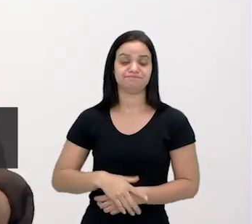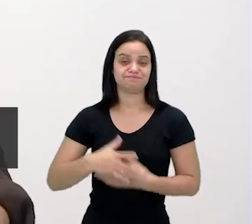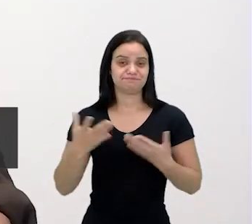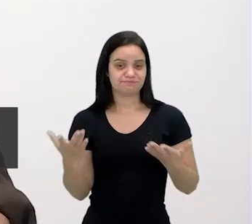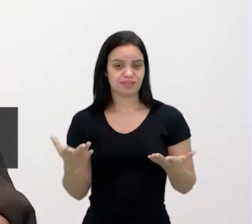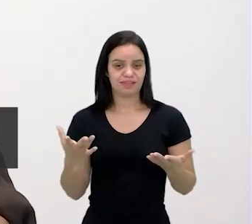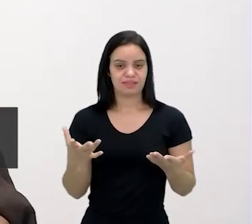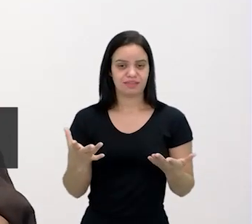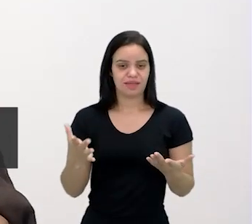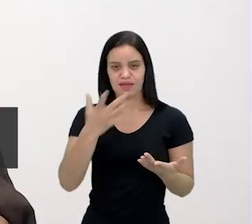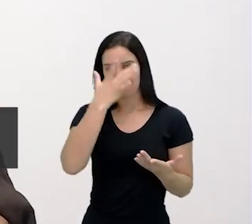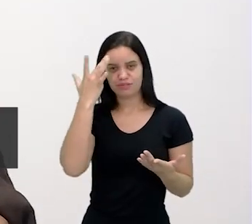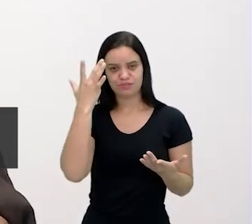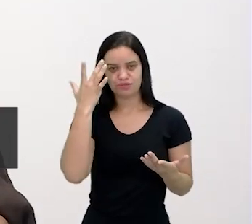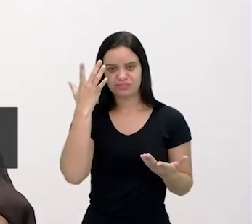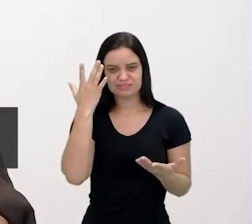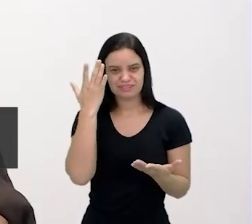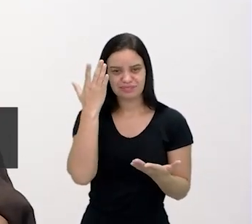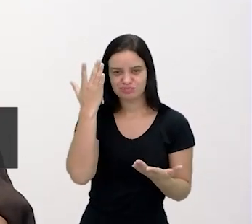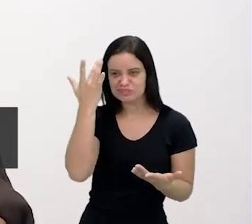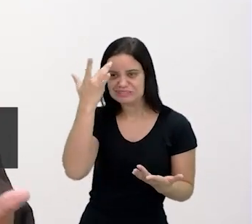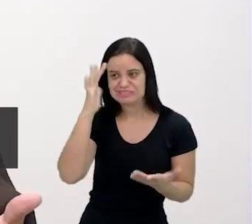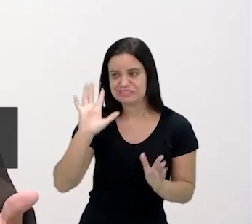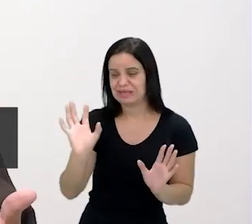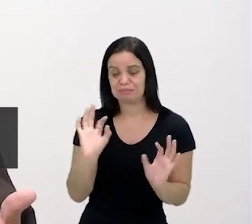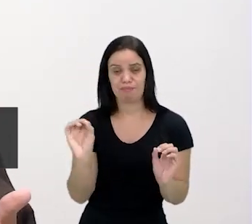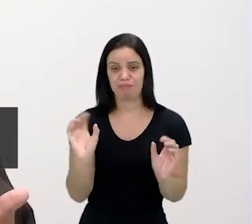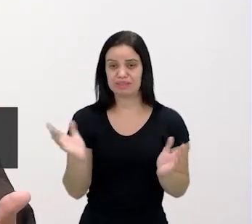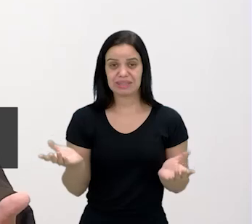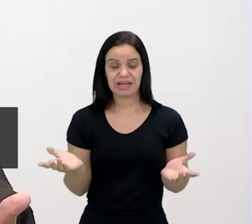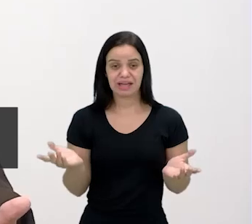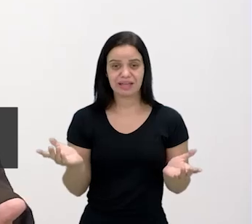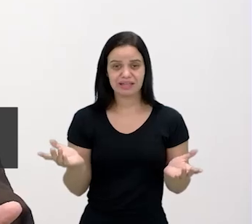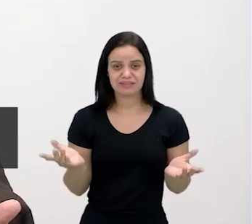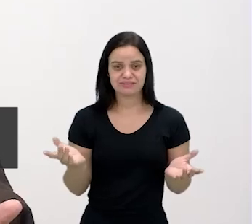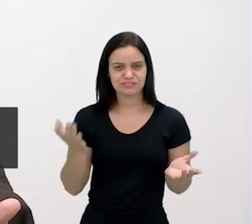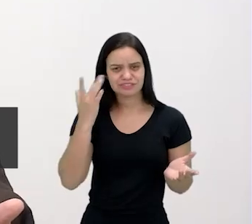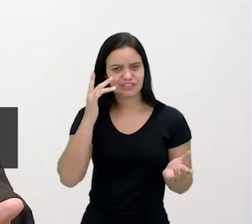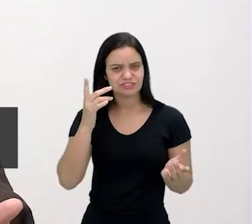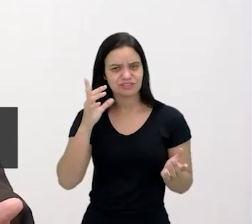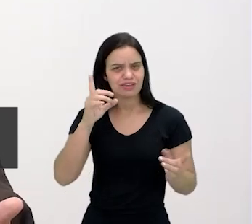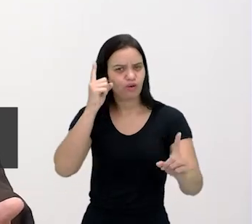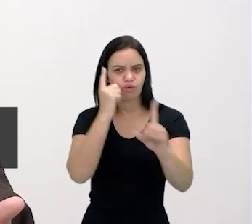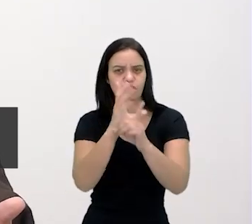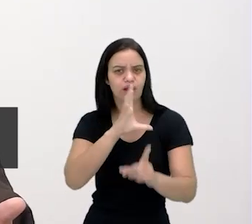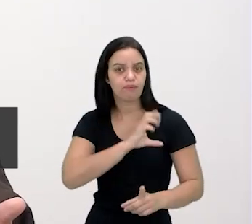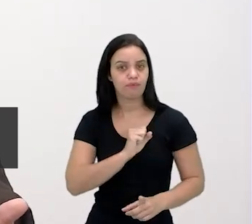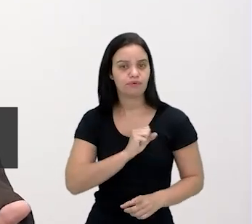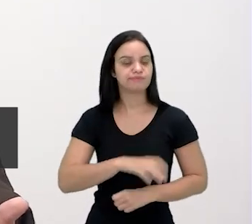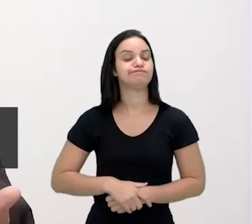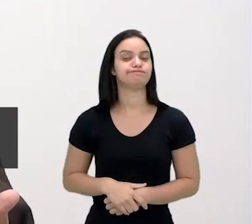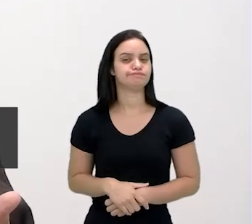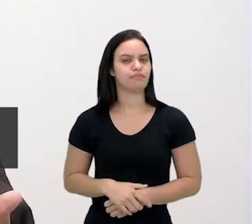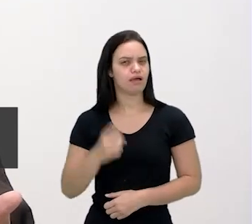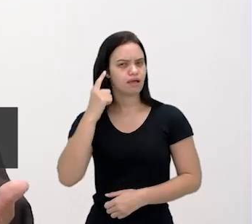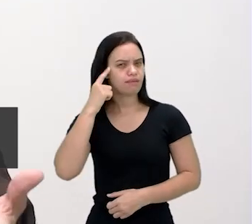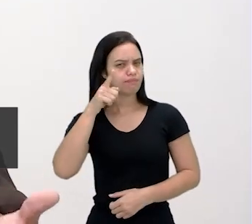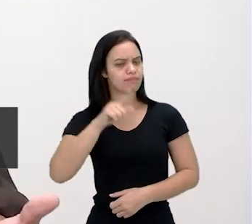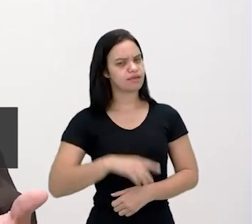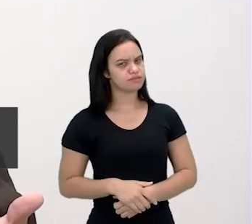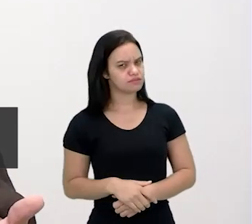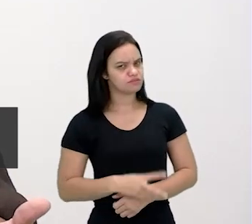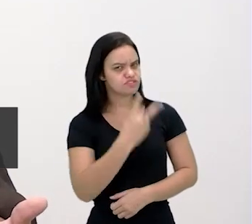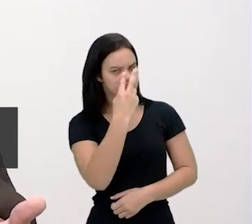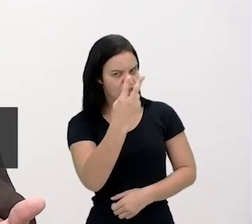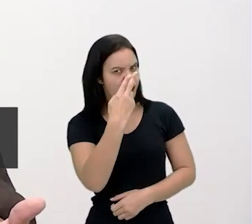pessoas completamente perdidas. Né? Você acha que alguém assim vai encontrar um amor? Pense bem, você acha